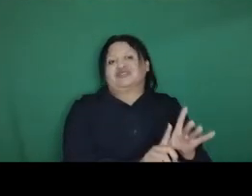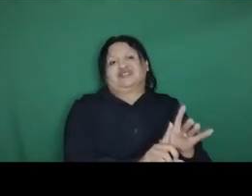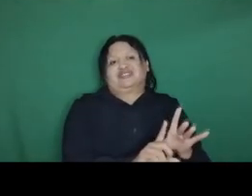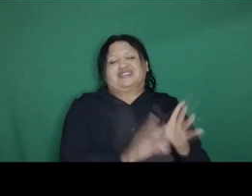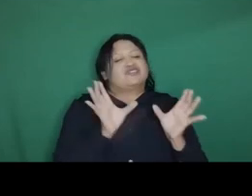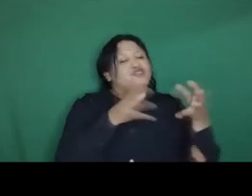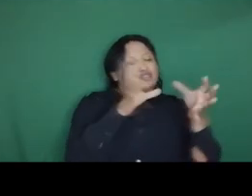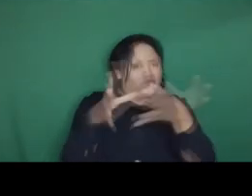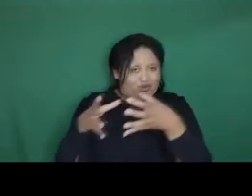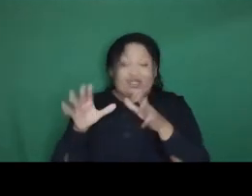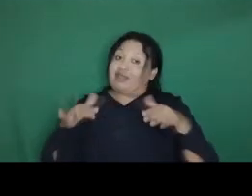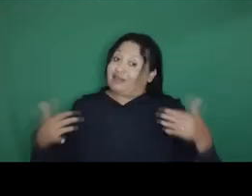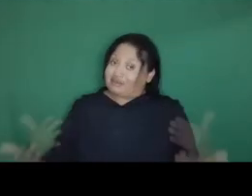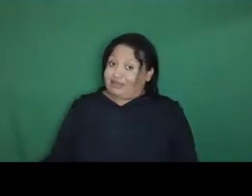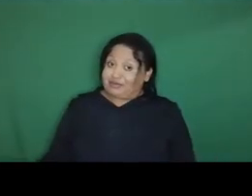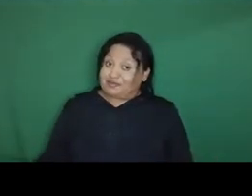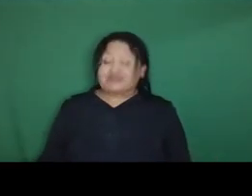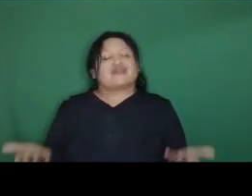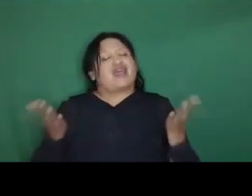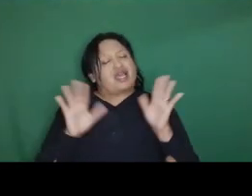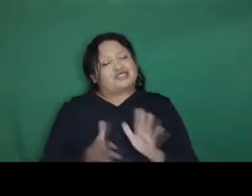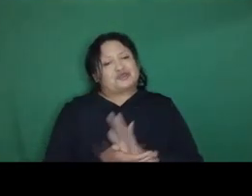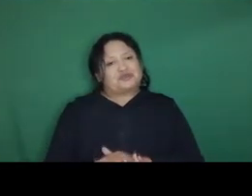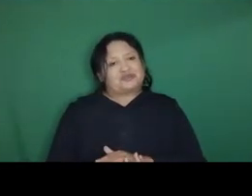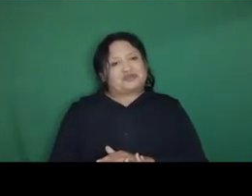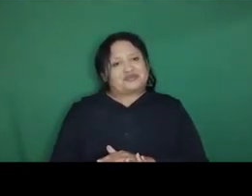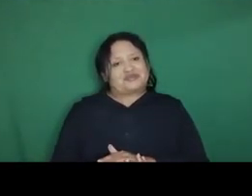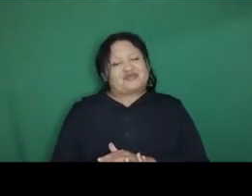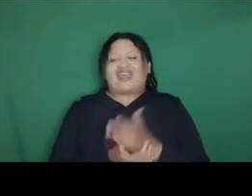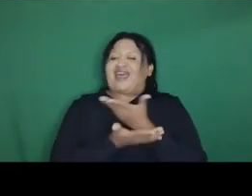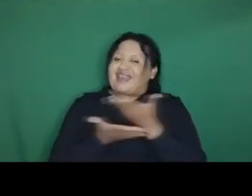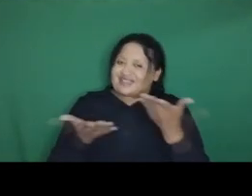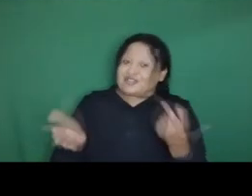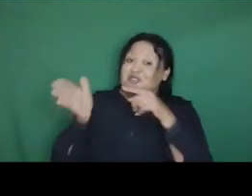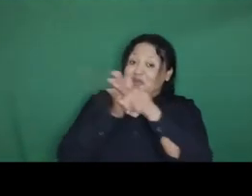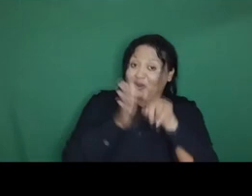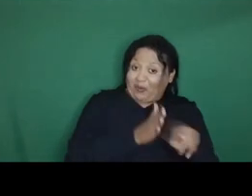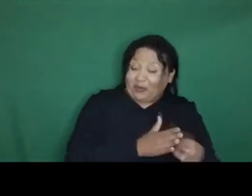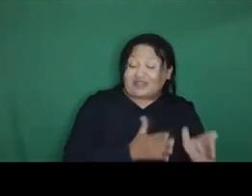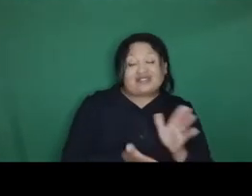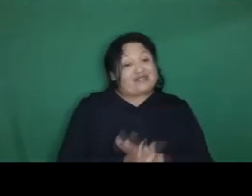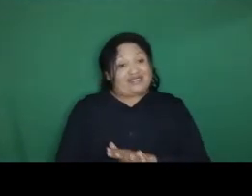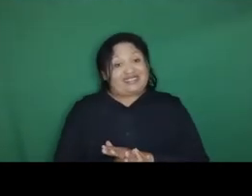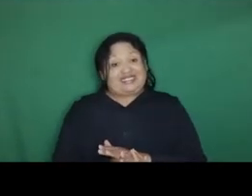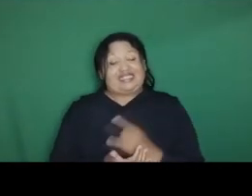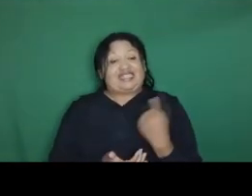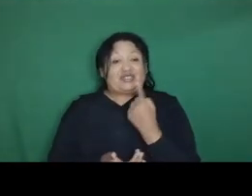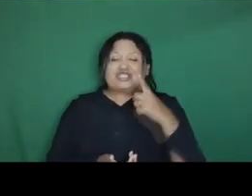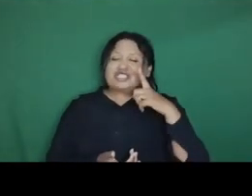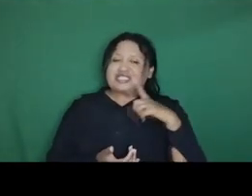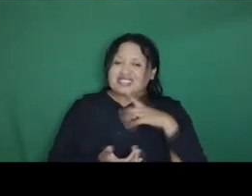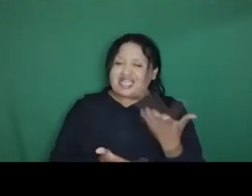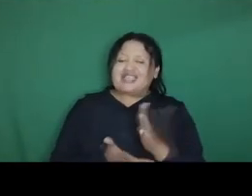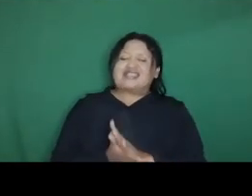é isso né foram essas as questões que a gente tem um simulado do pré-ebook 2022